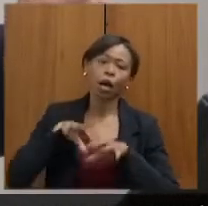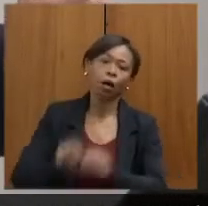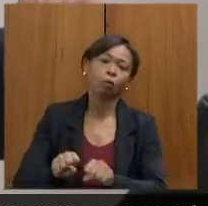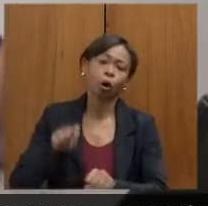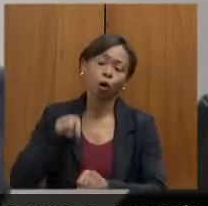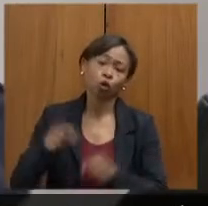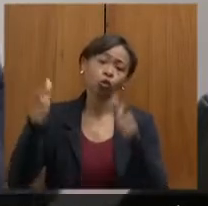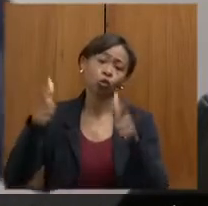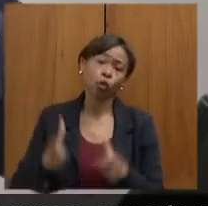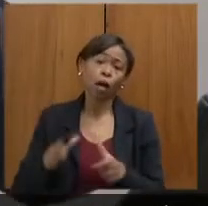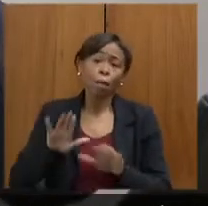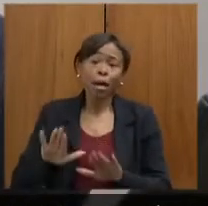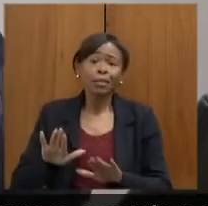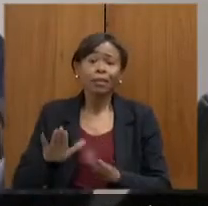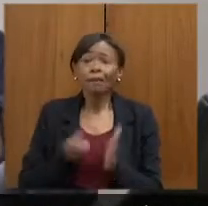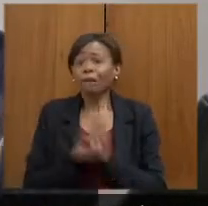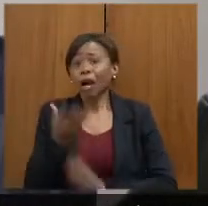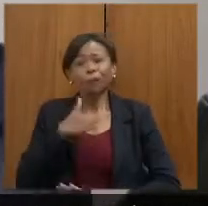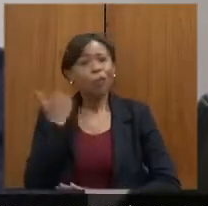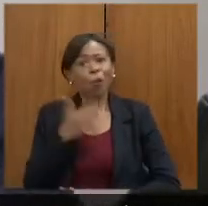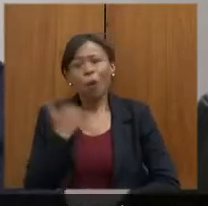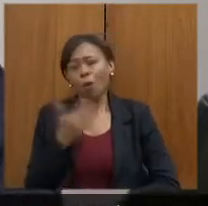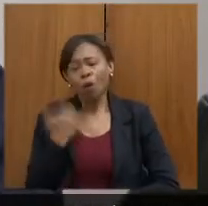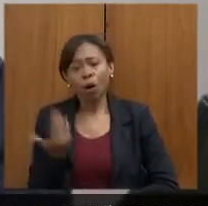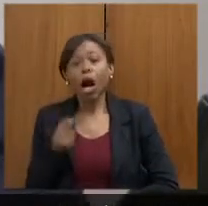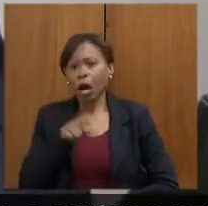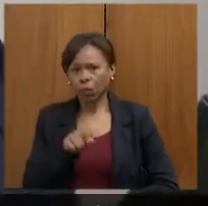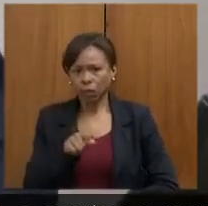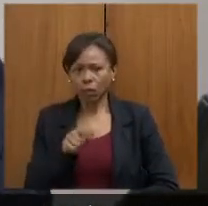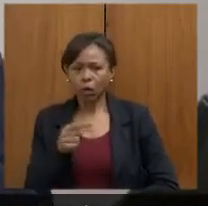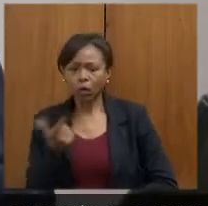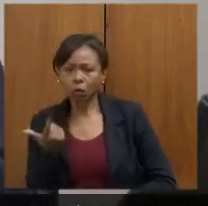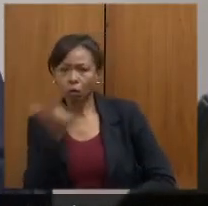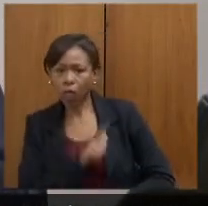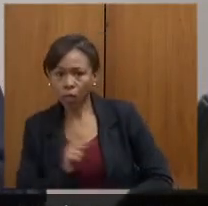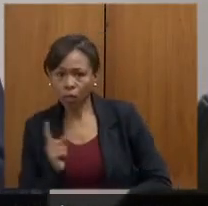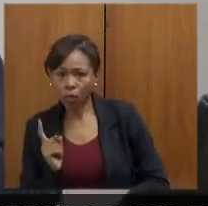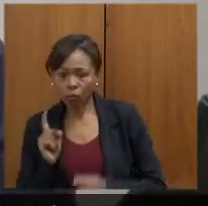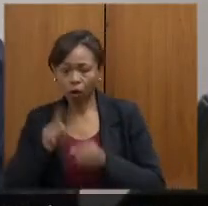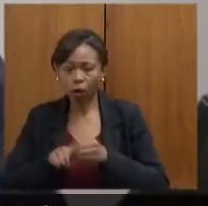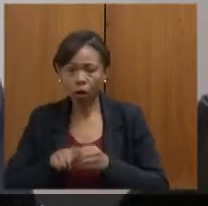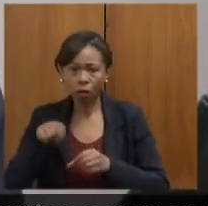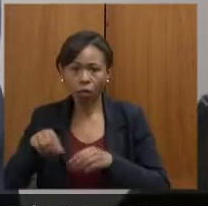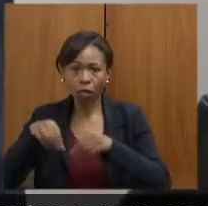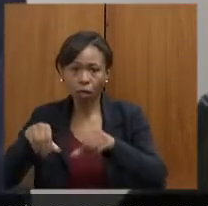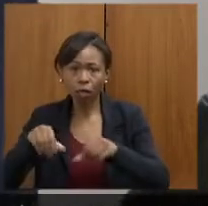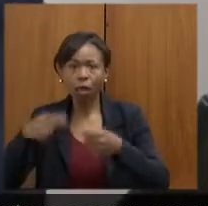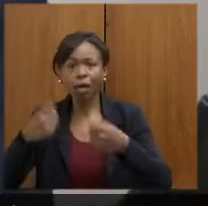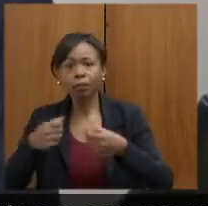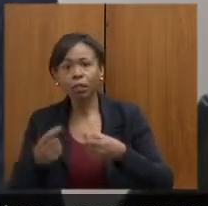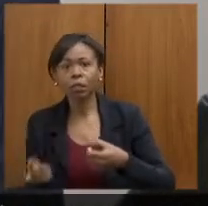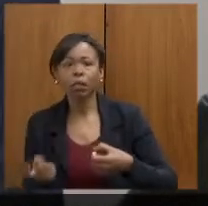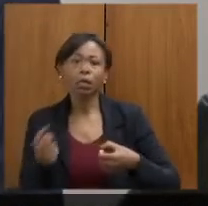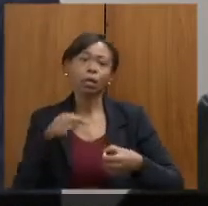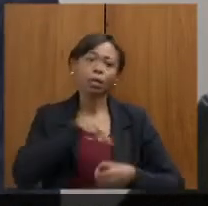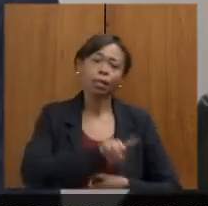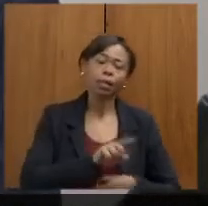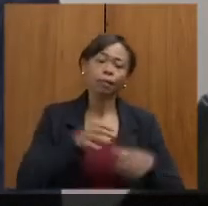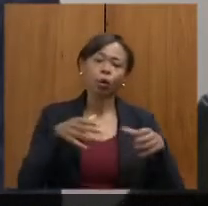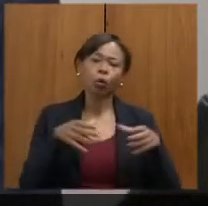nesse período viu Roberto aí ele consegue a reintegração de posse aí tem que ir para uma comissão isso é